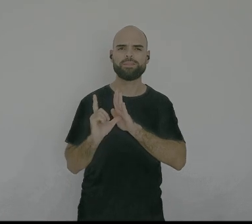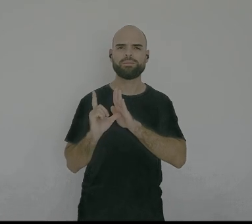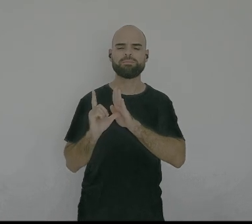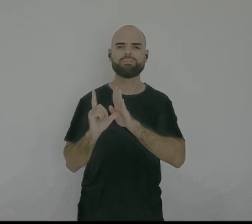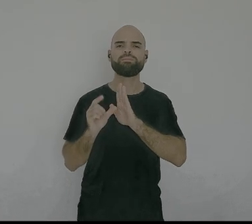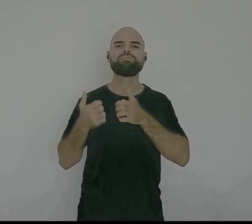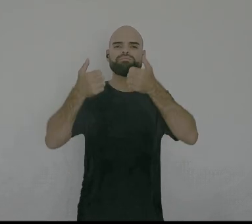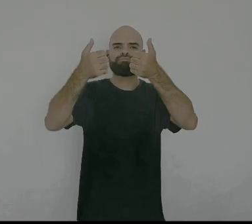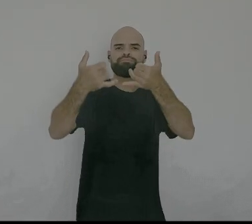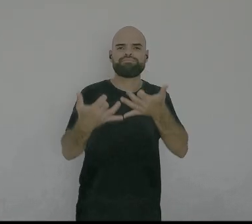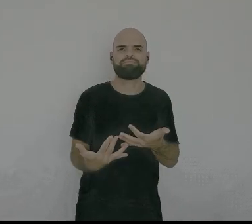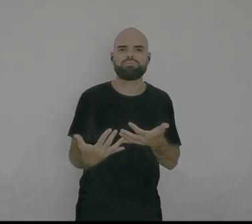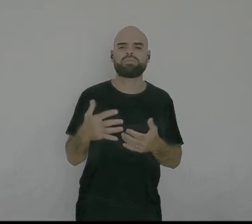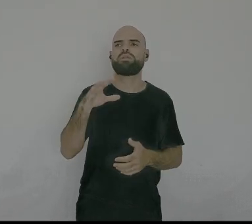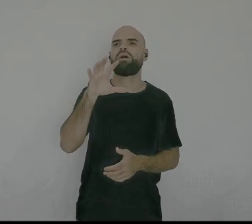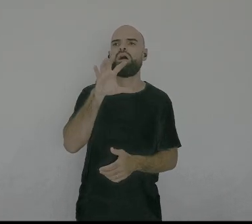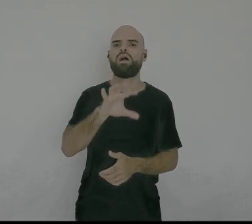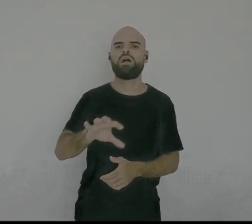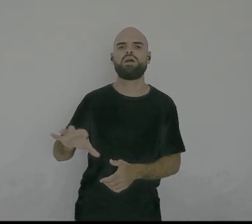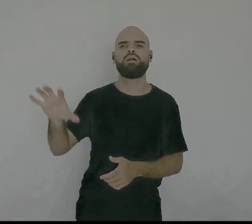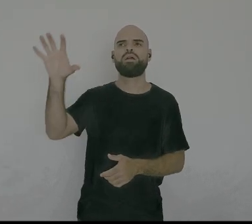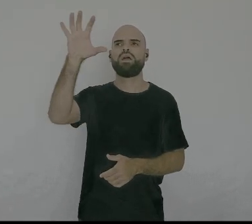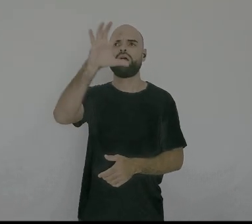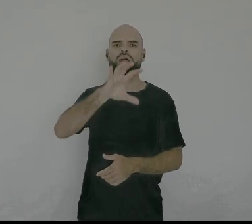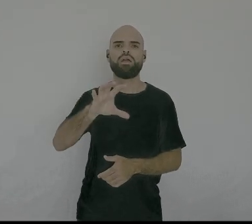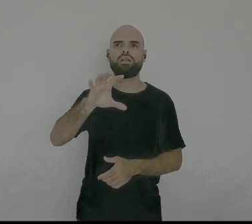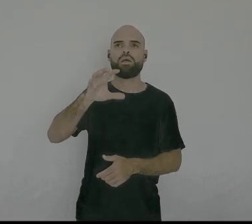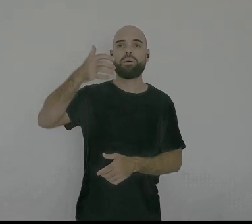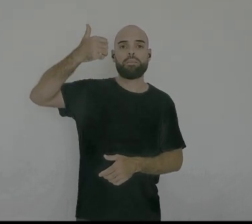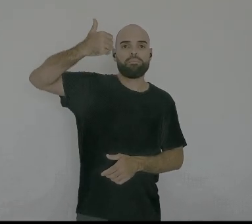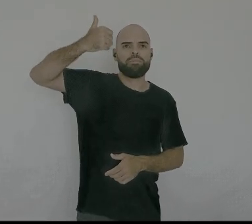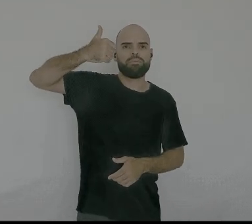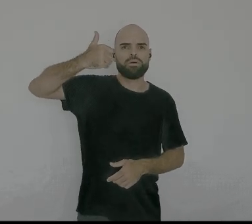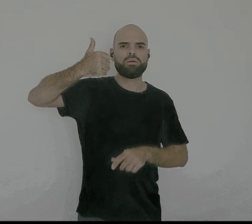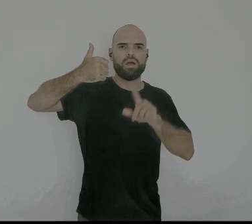Como eu mencionei anteriormente, nas redes,